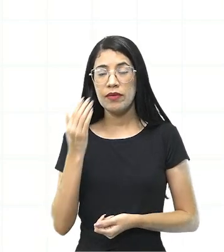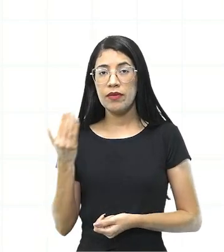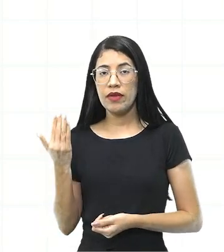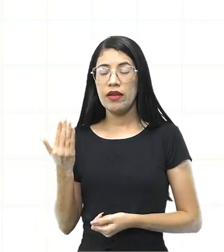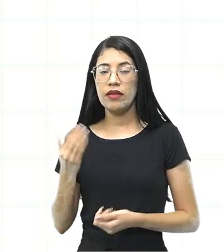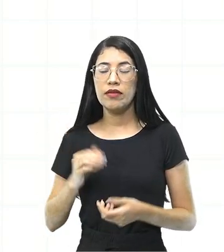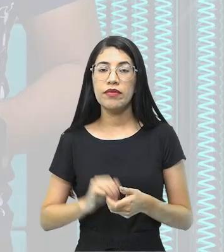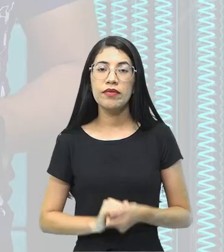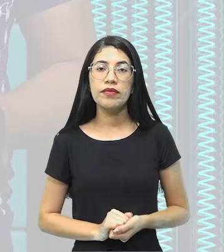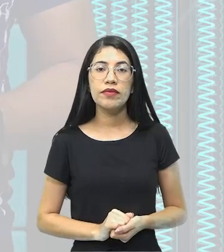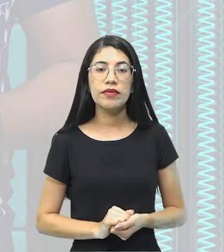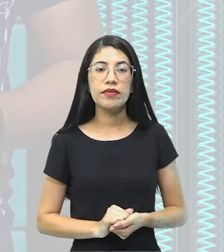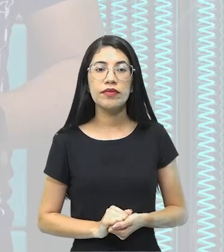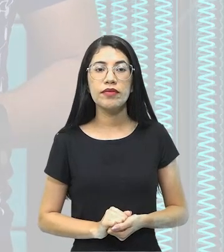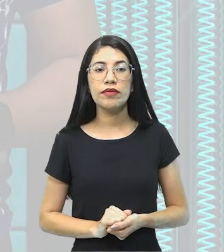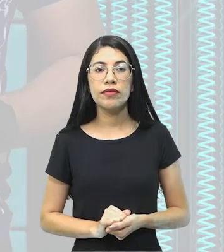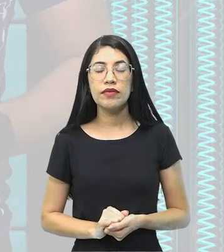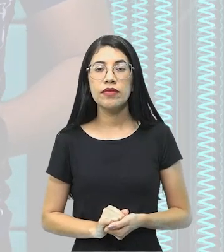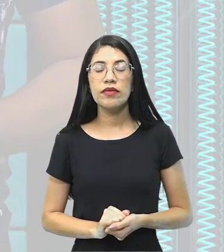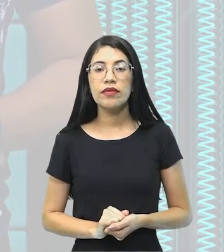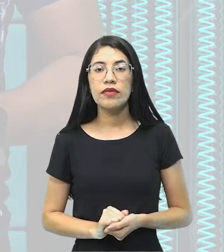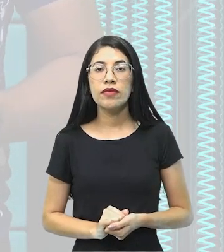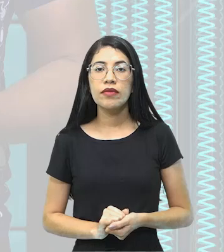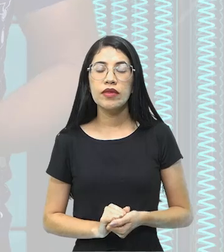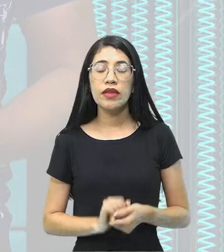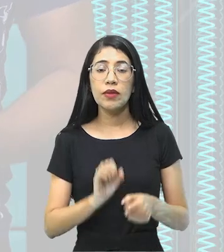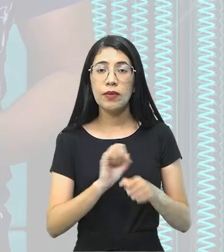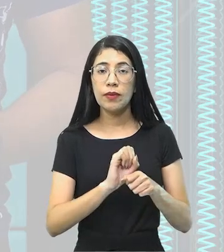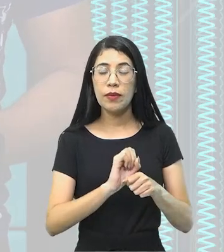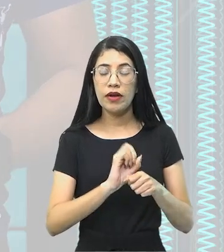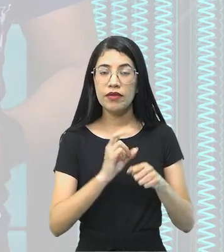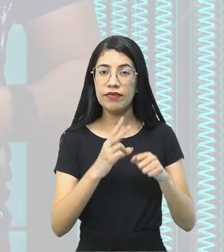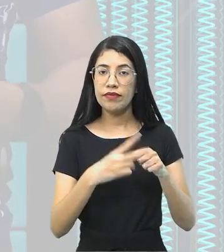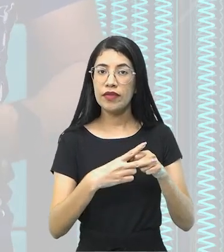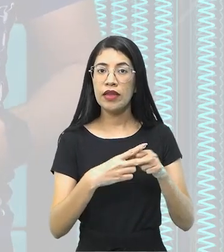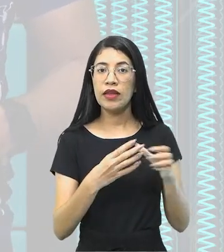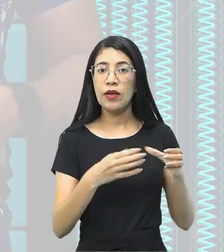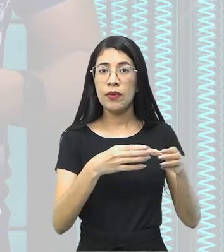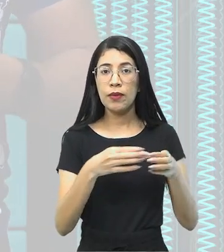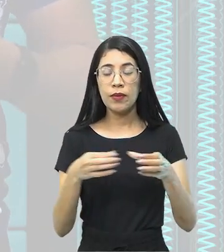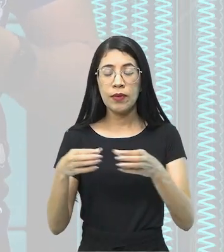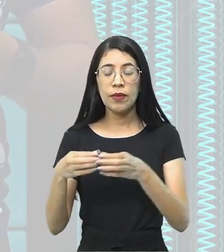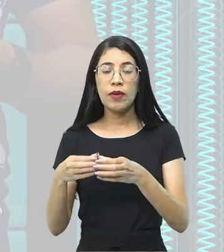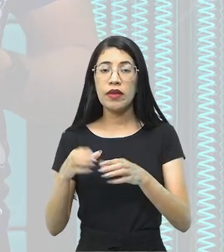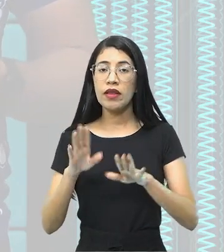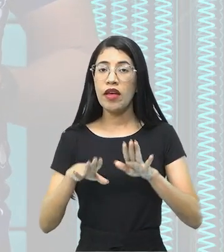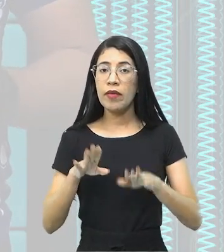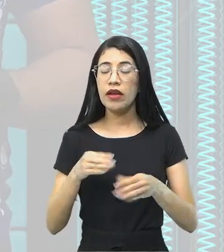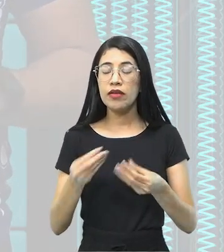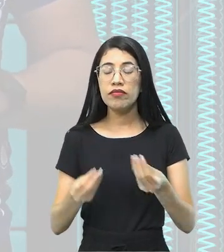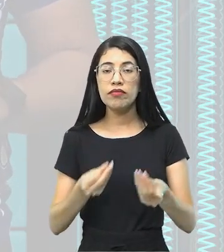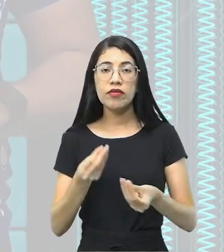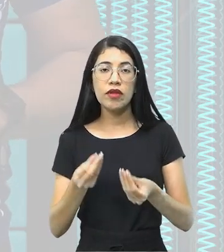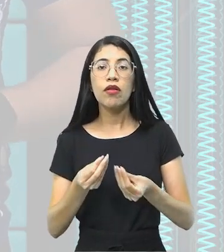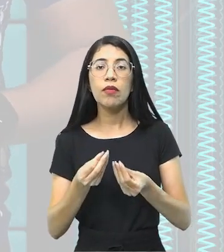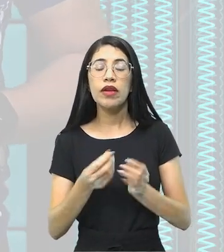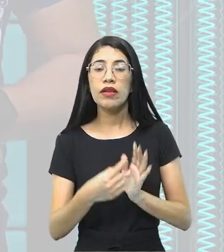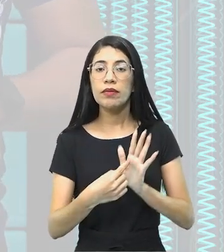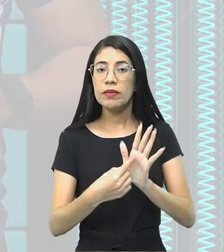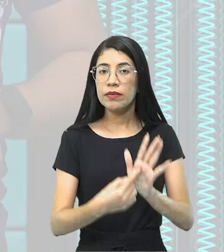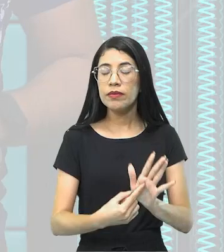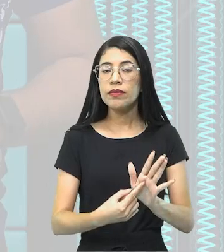dos advérbios. Os advérbios são classificados de acordo com a circunstância que